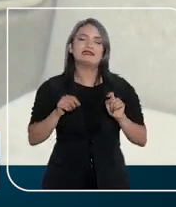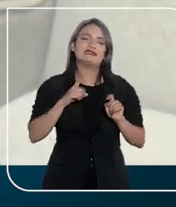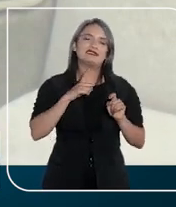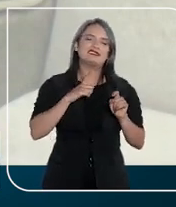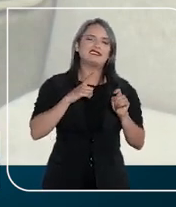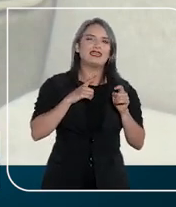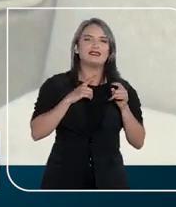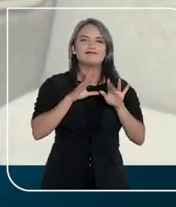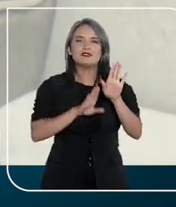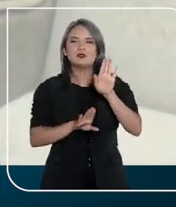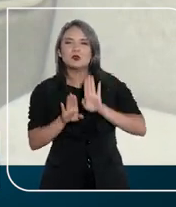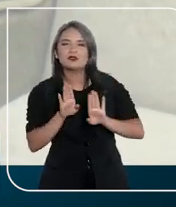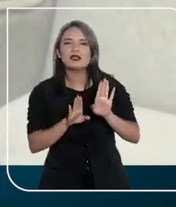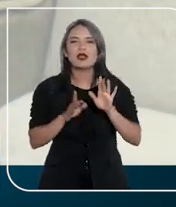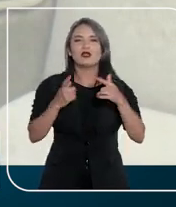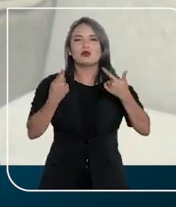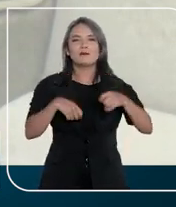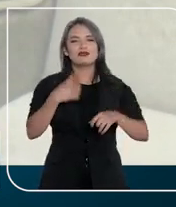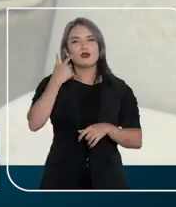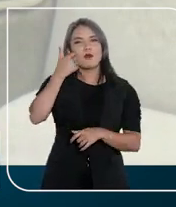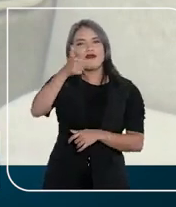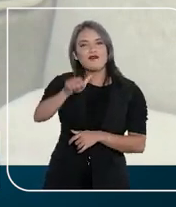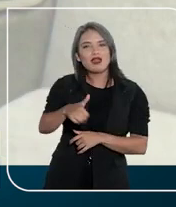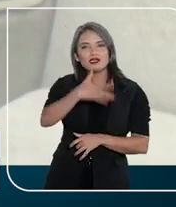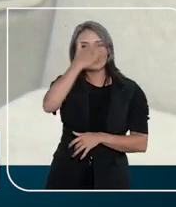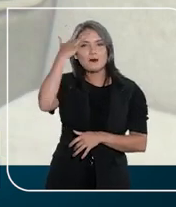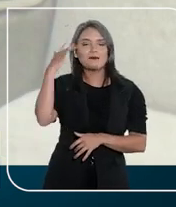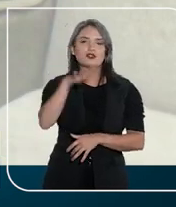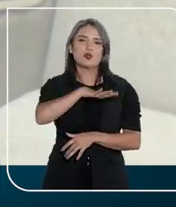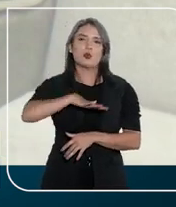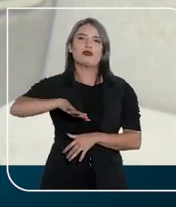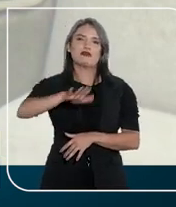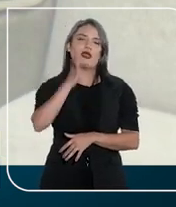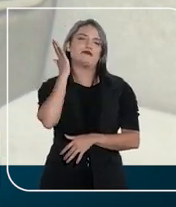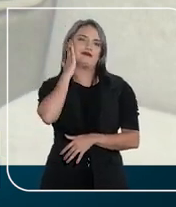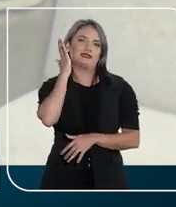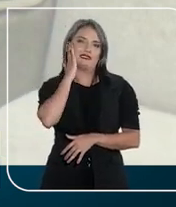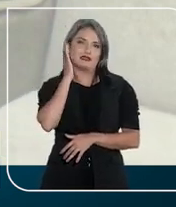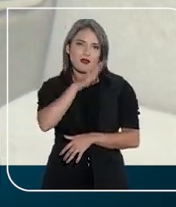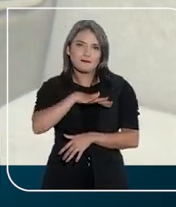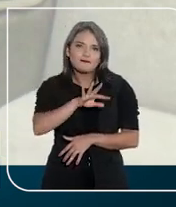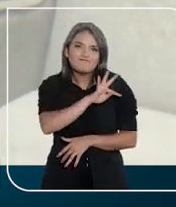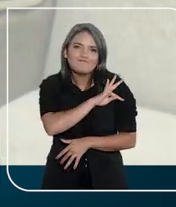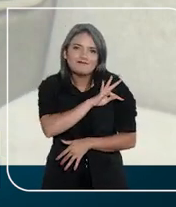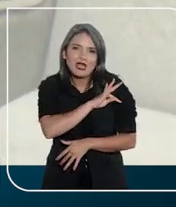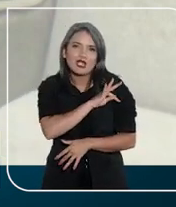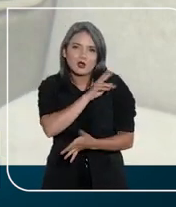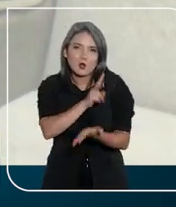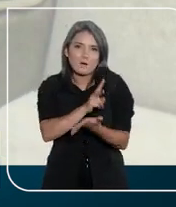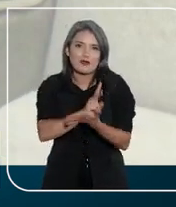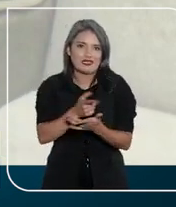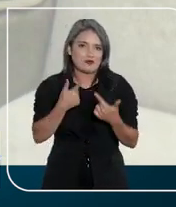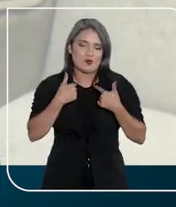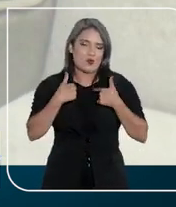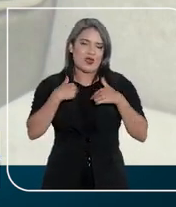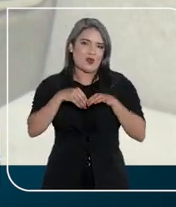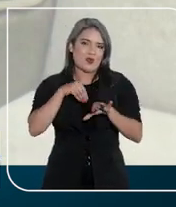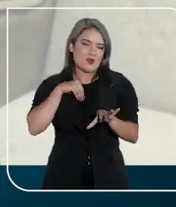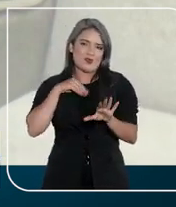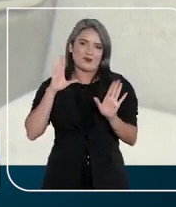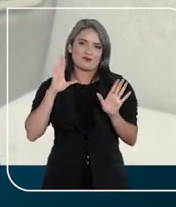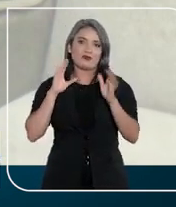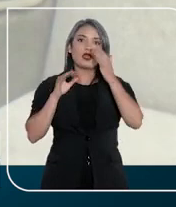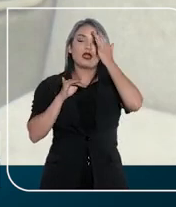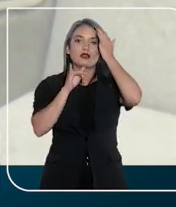explanação por alguém que domina esses conhecimentos técnicos, certamente não é o meu caso. Vou dar um exemplo de uma situação que a psicologia